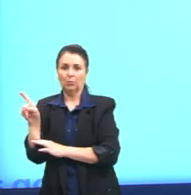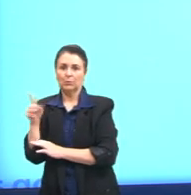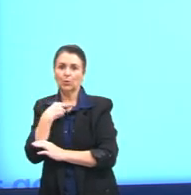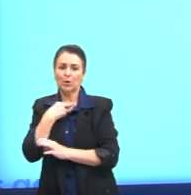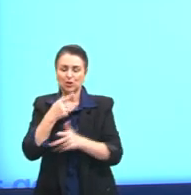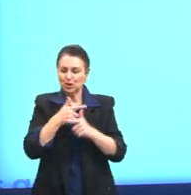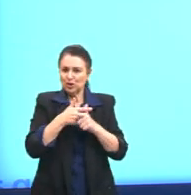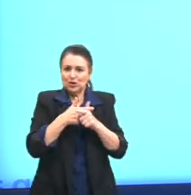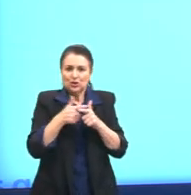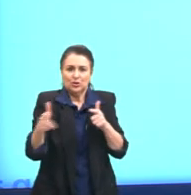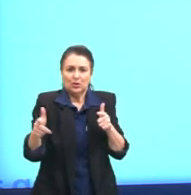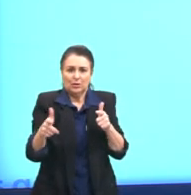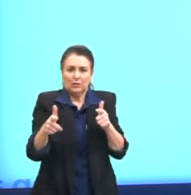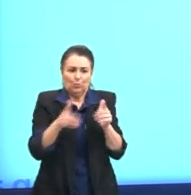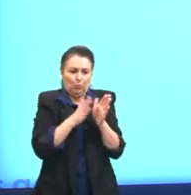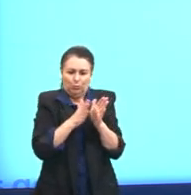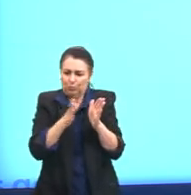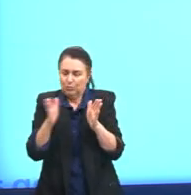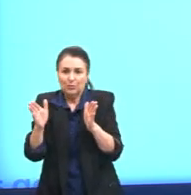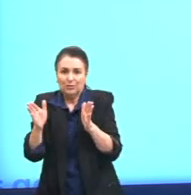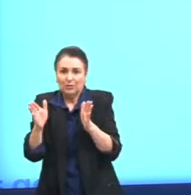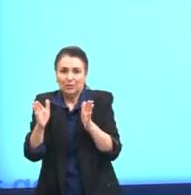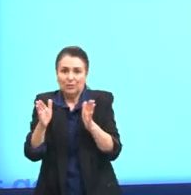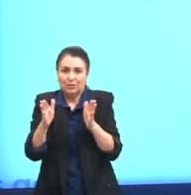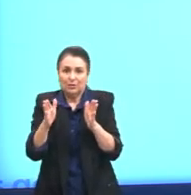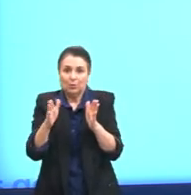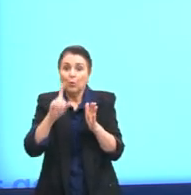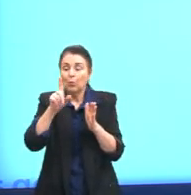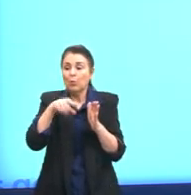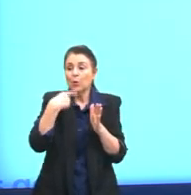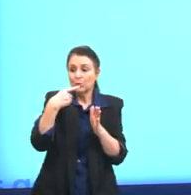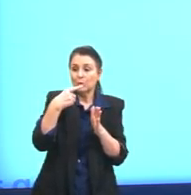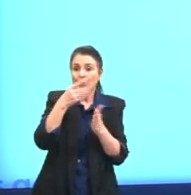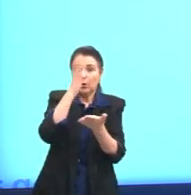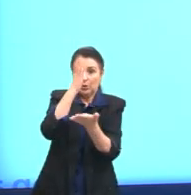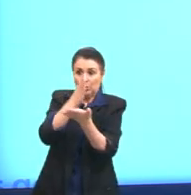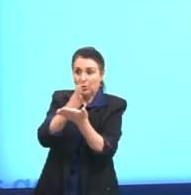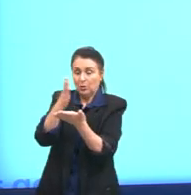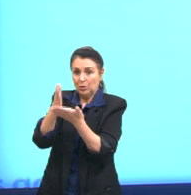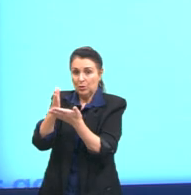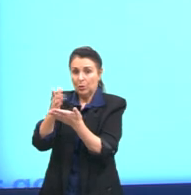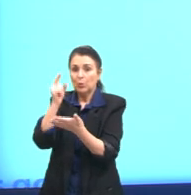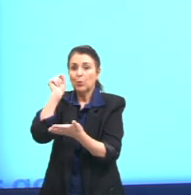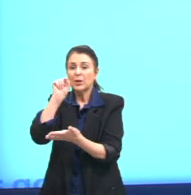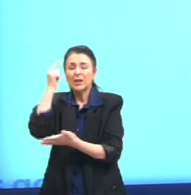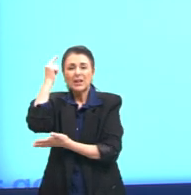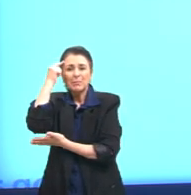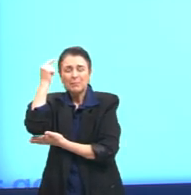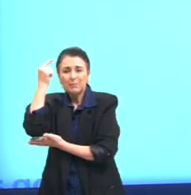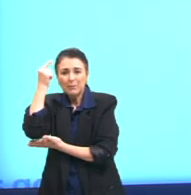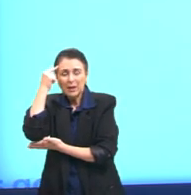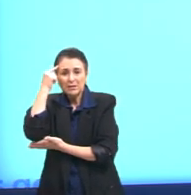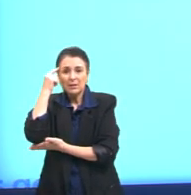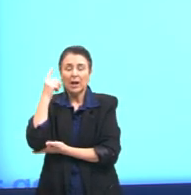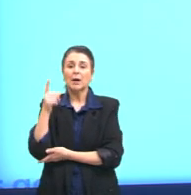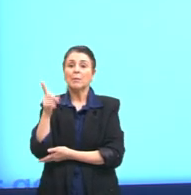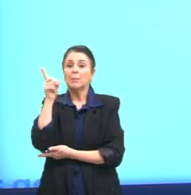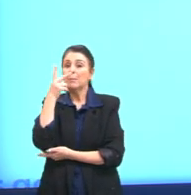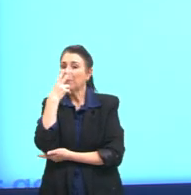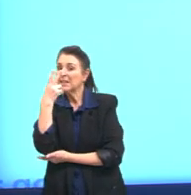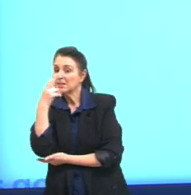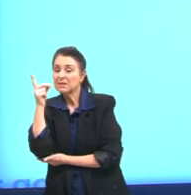dividir o átomo O Tomo que seria divisível então né então aqui mais ou menos ó ele pensa muito próximo a Parmênides